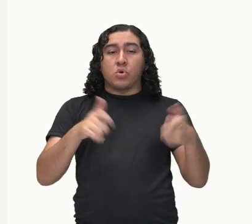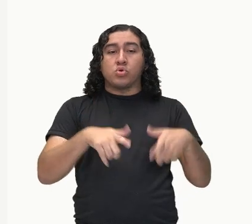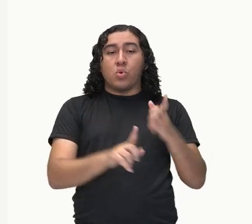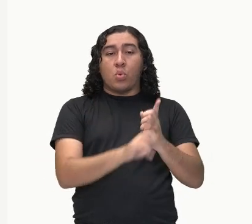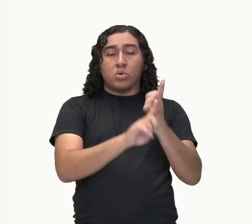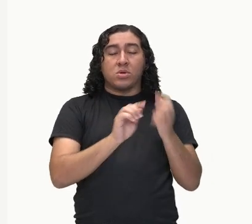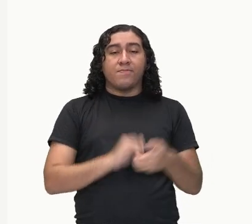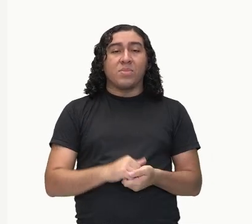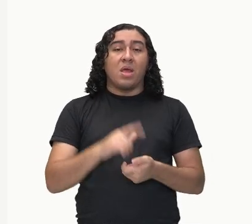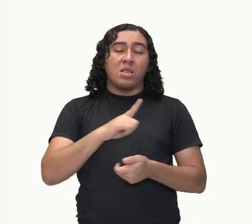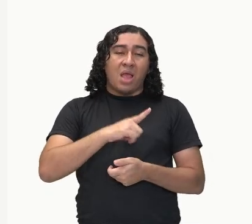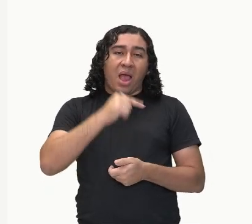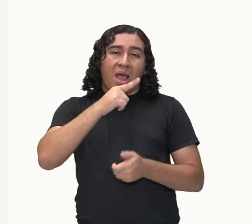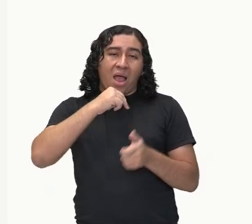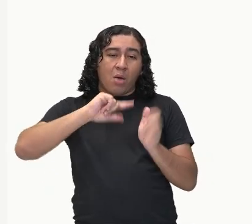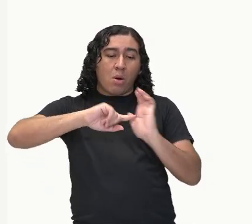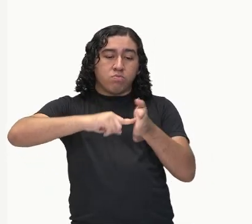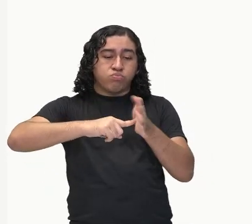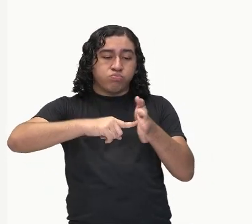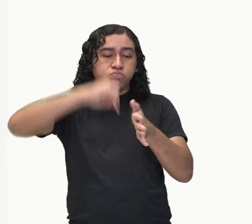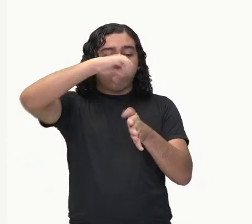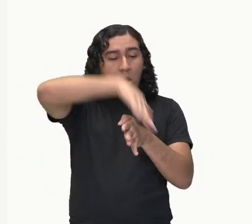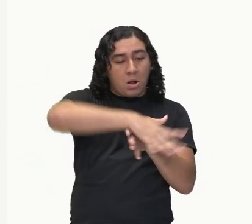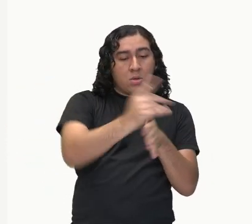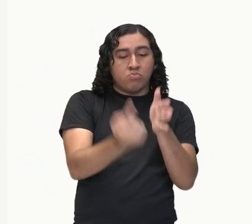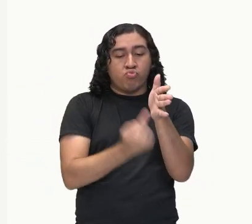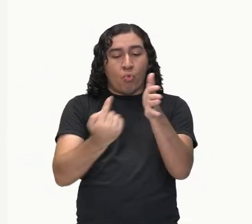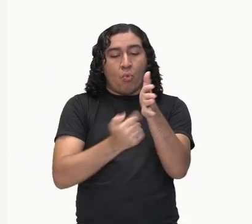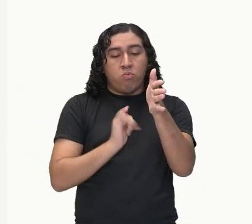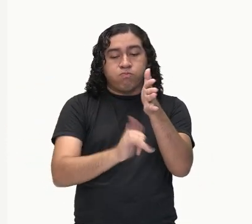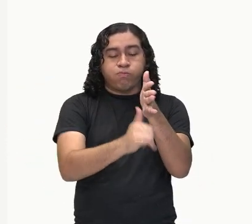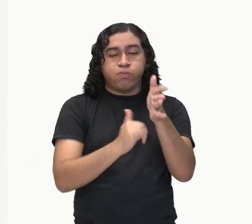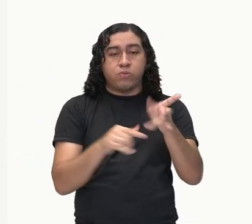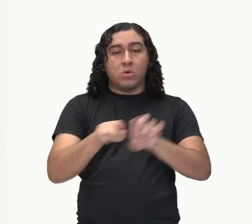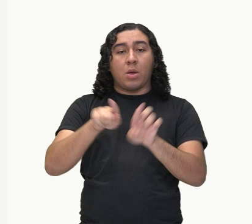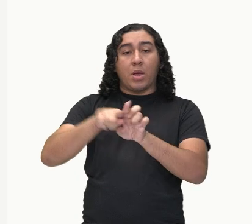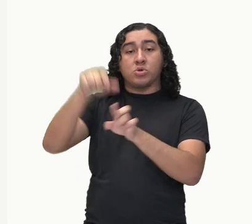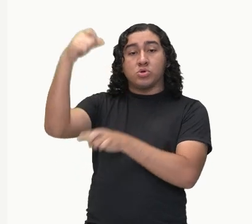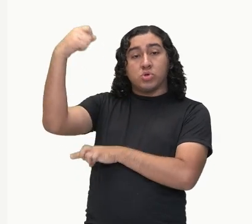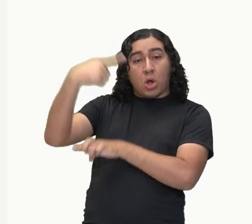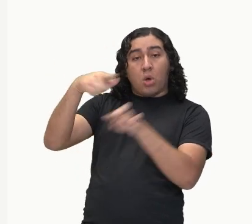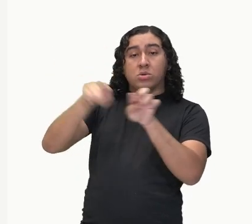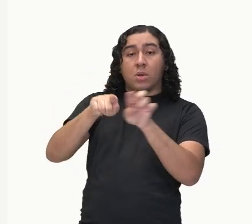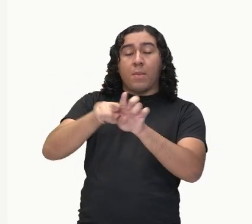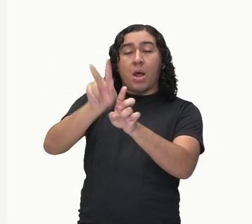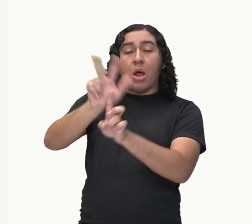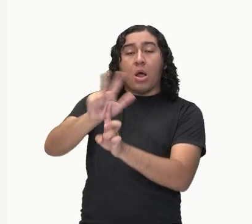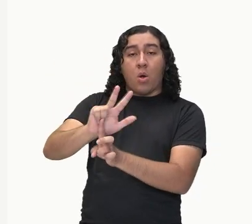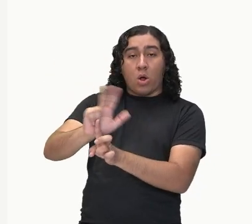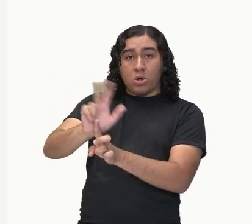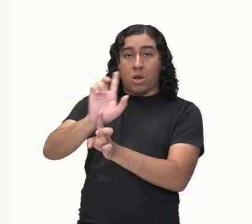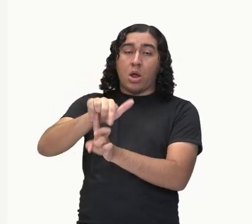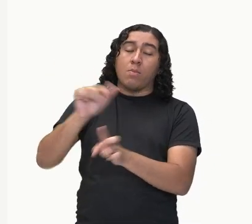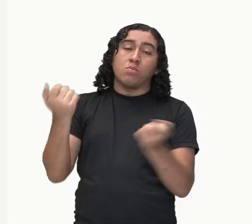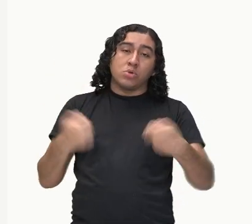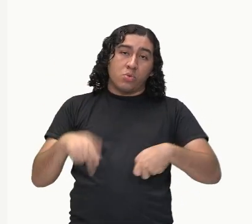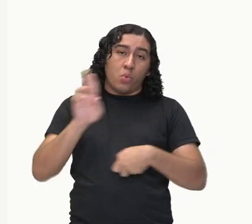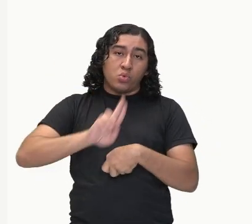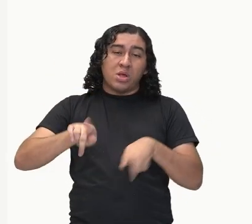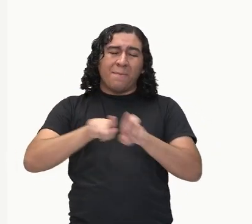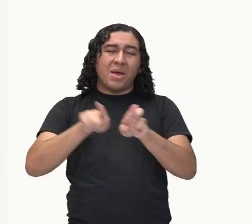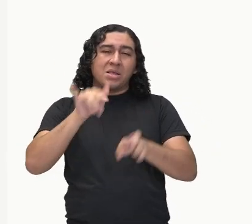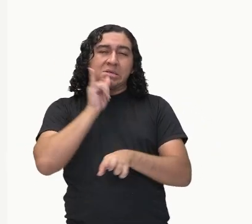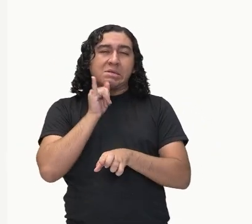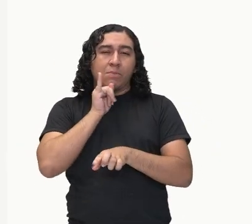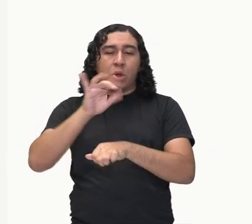as hidrelétricas, as eólicas e as solares, as fontes de energia, que são fontes renováveis, enquanto que o carvão, quando se